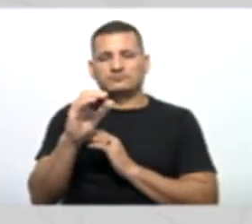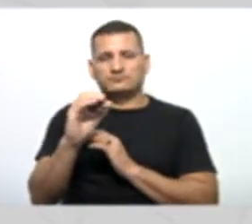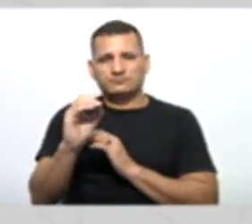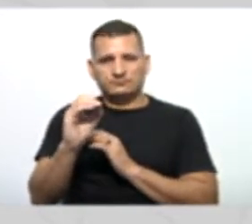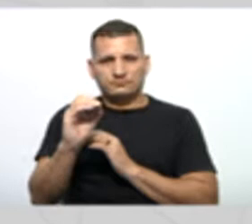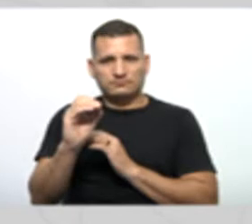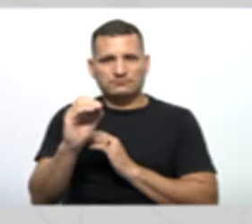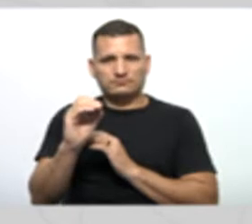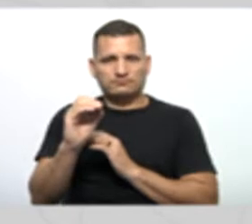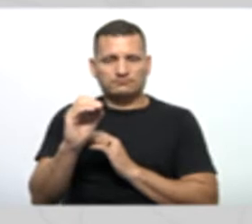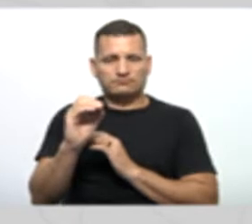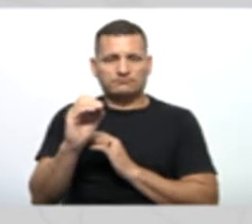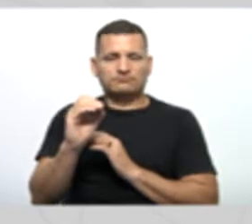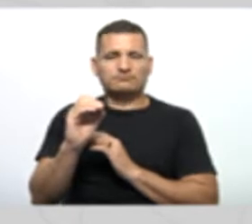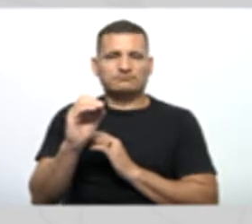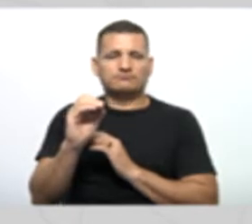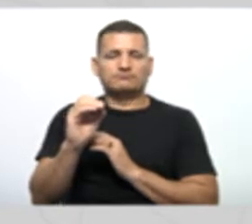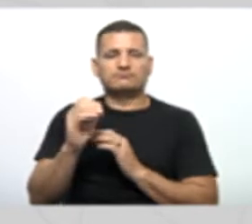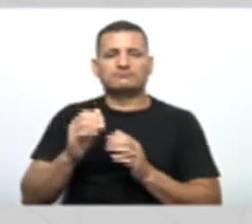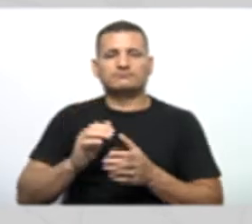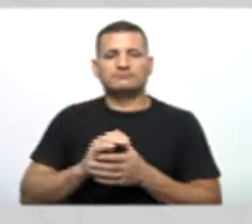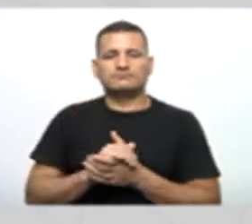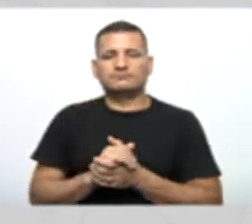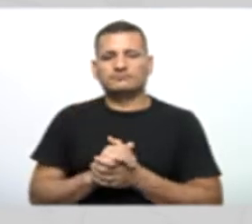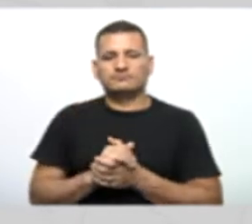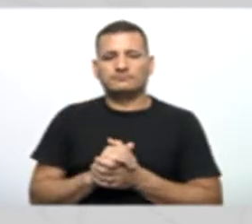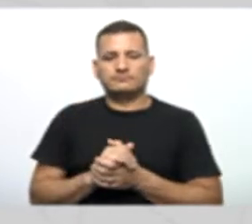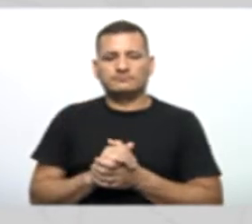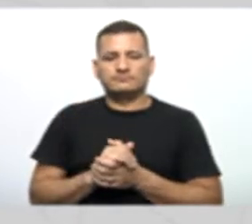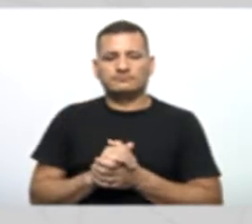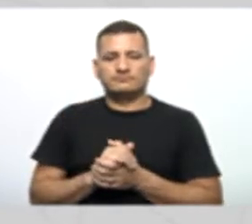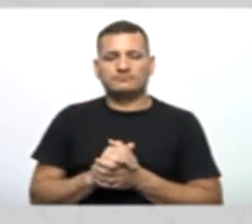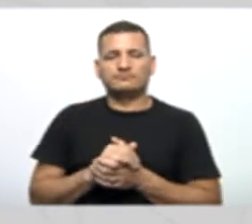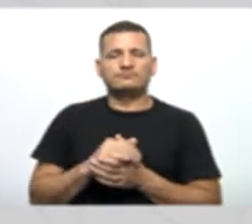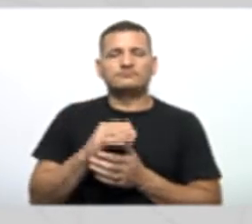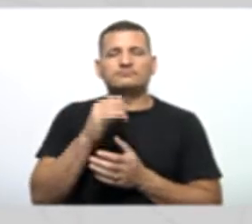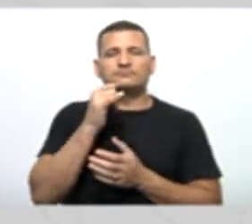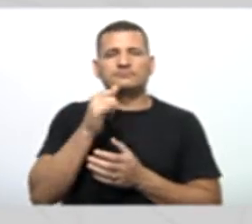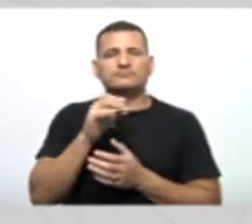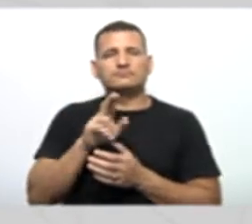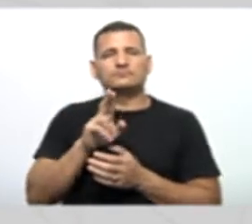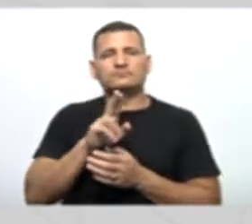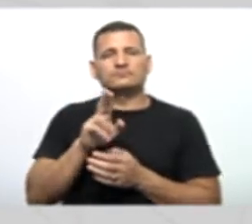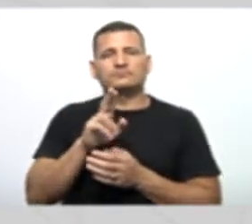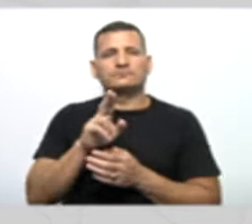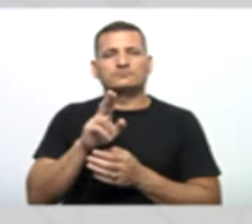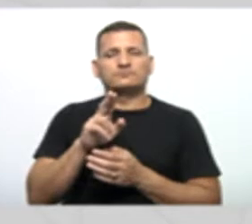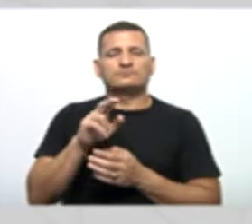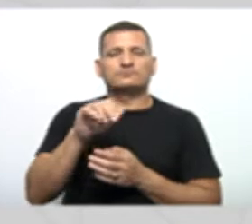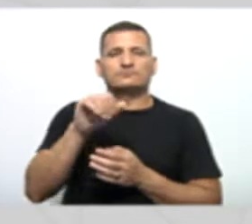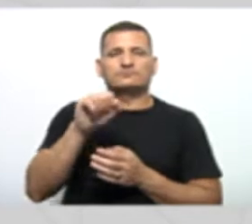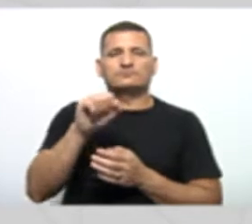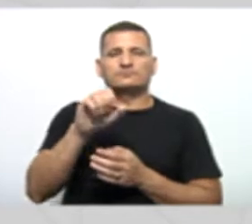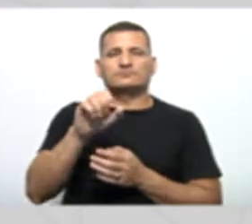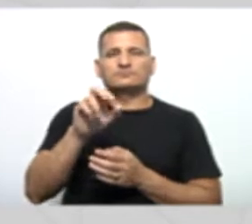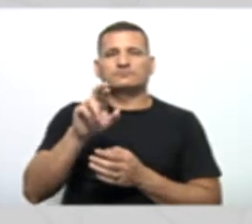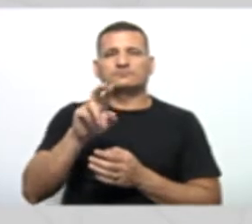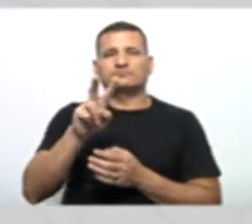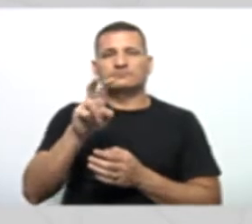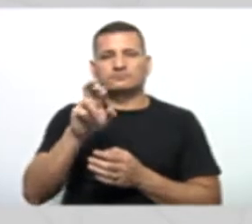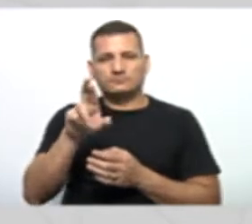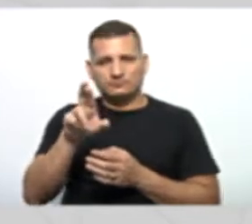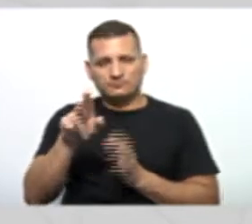a vida do usuário daquele banco de dados. Você for usar o da Microsoft, o MySQL Server, também tem